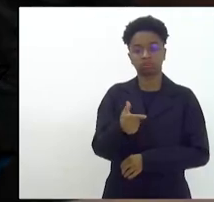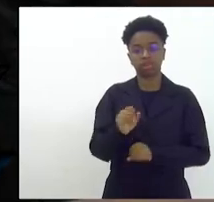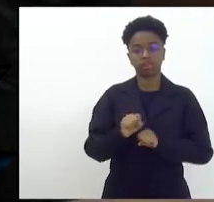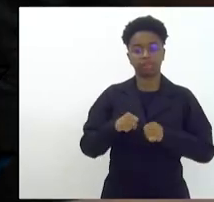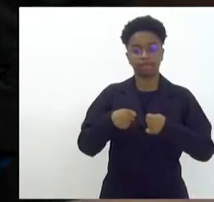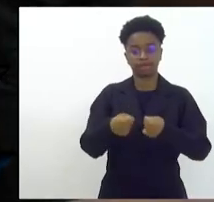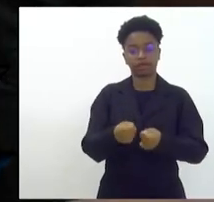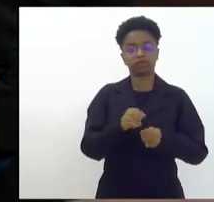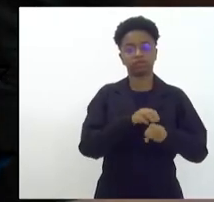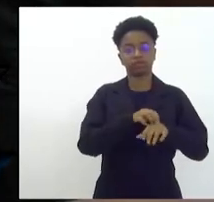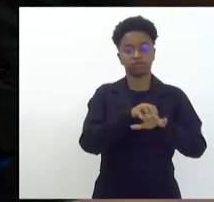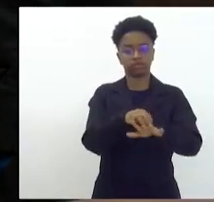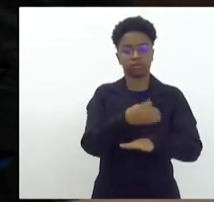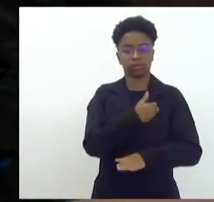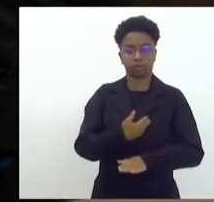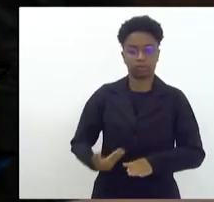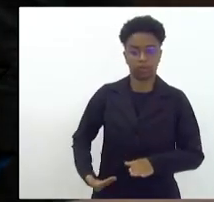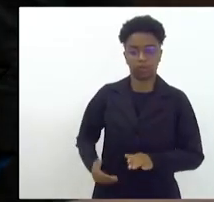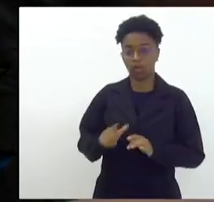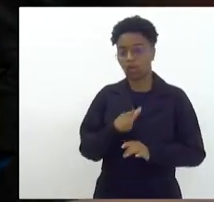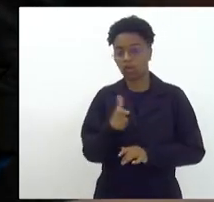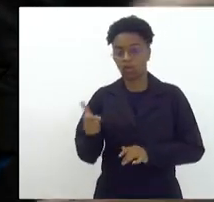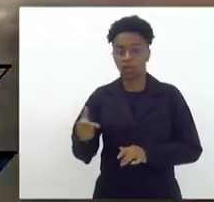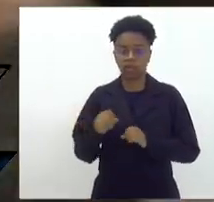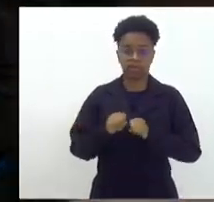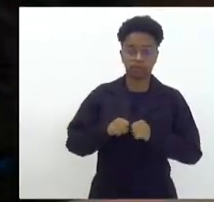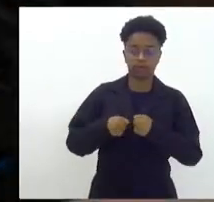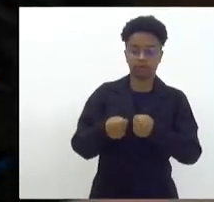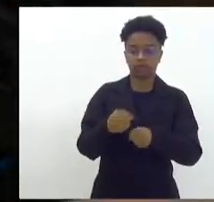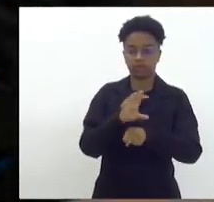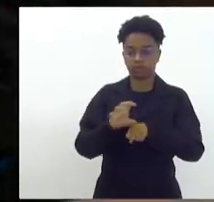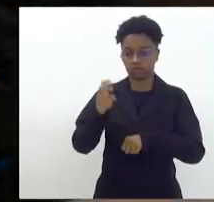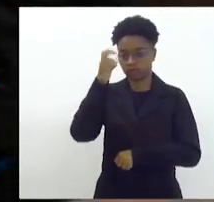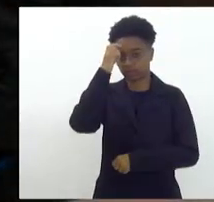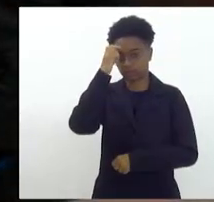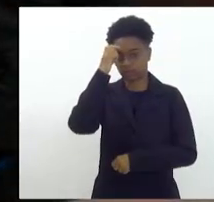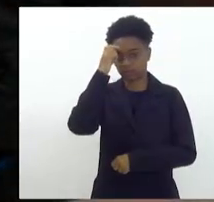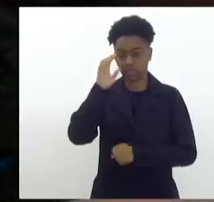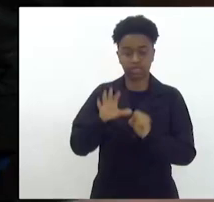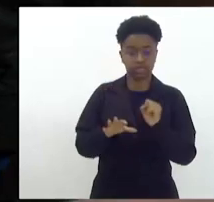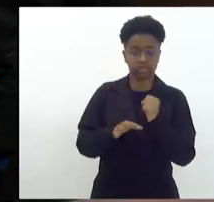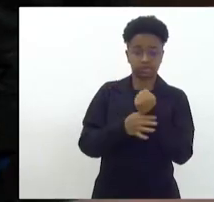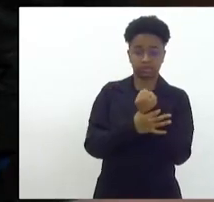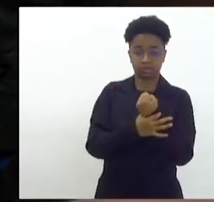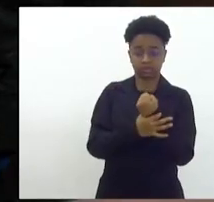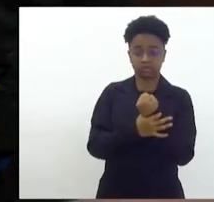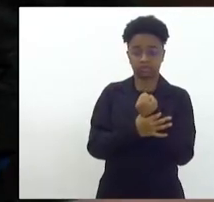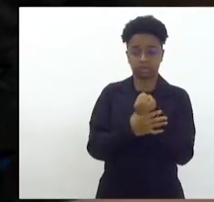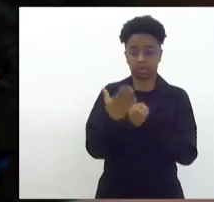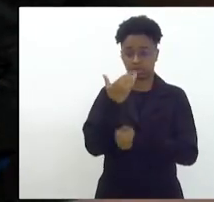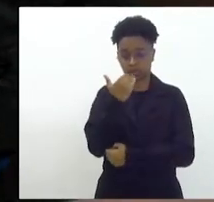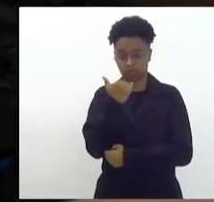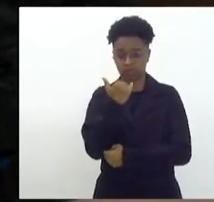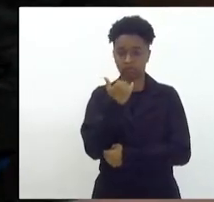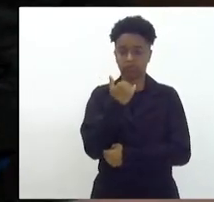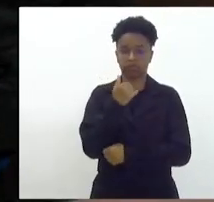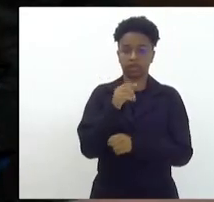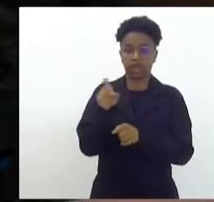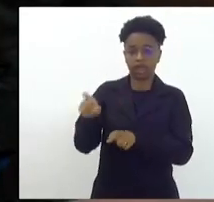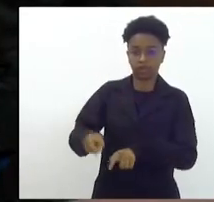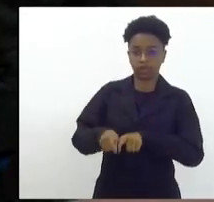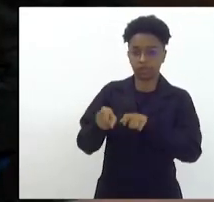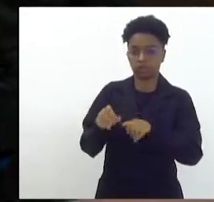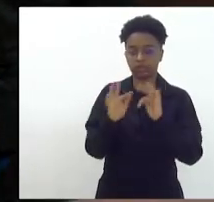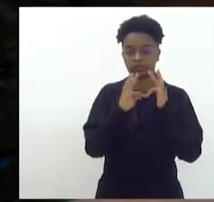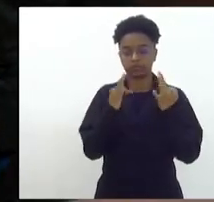o transporte público outro que defende a cultura a segurança alimentar Agricultura